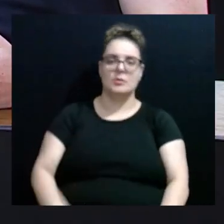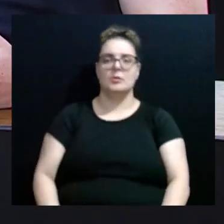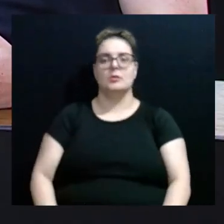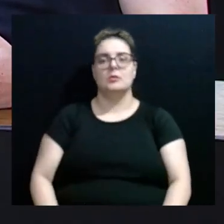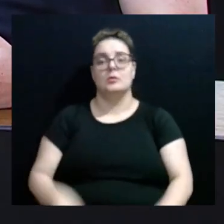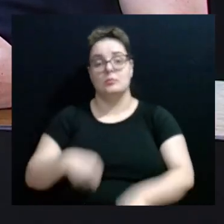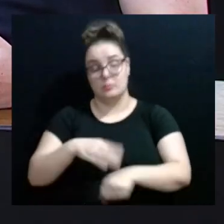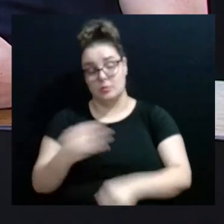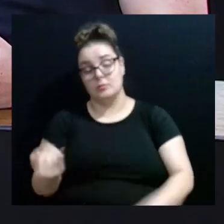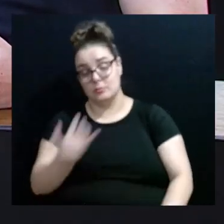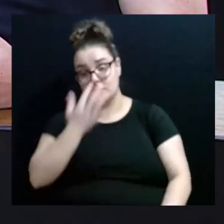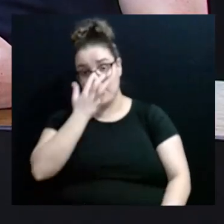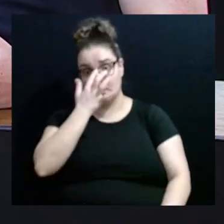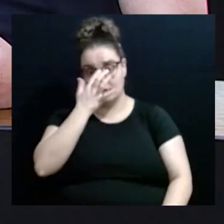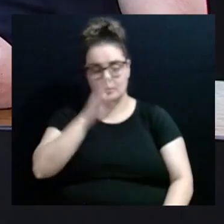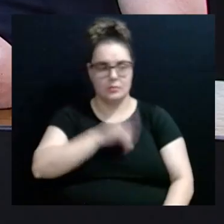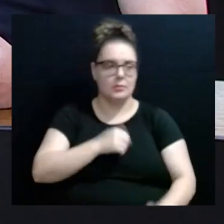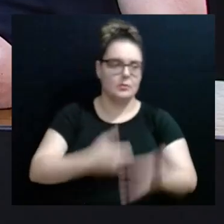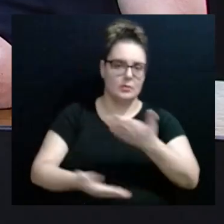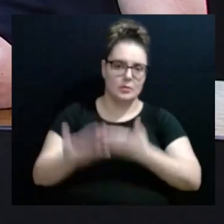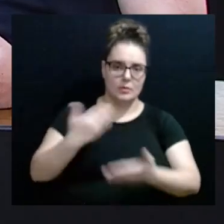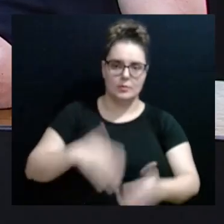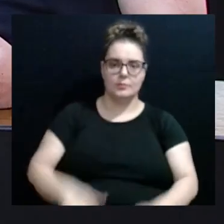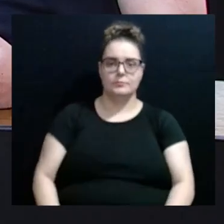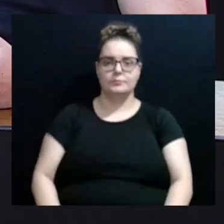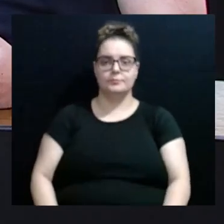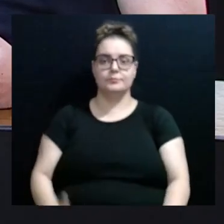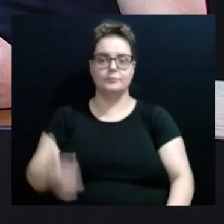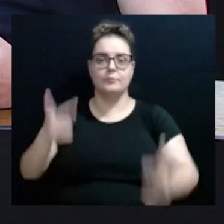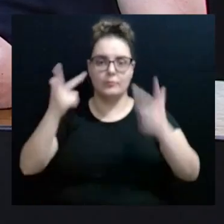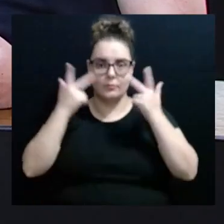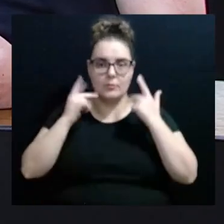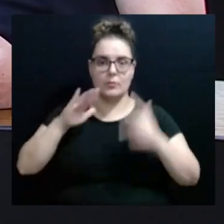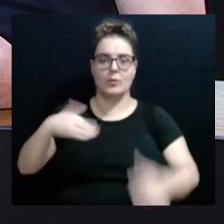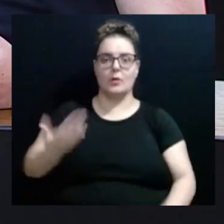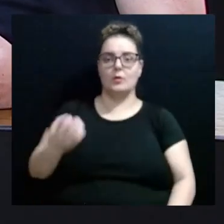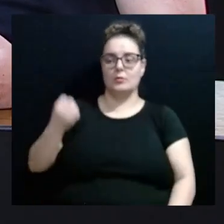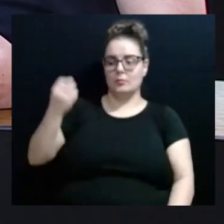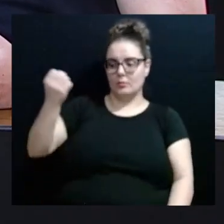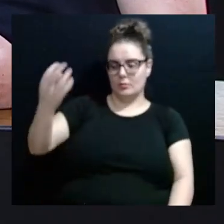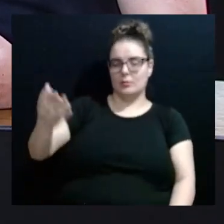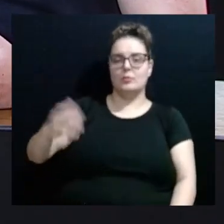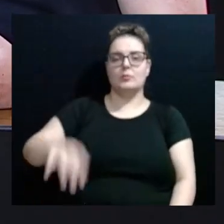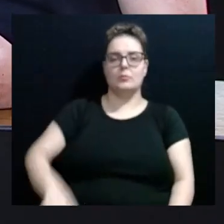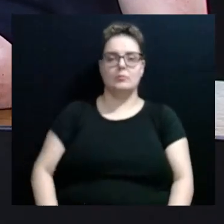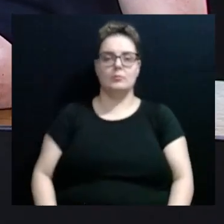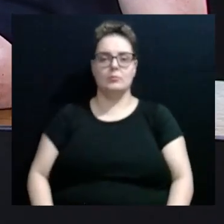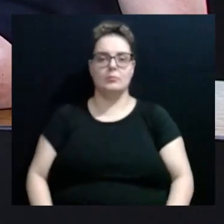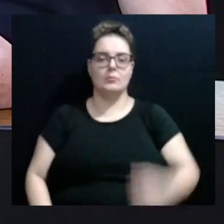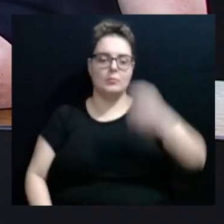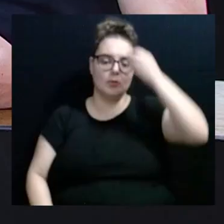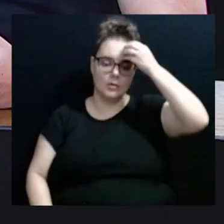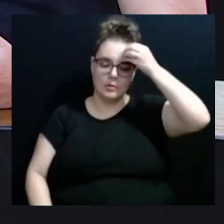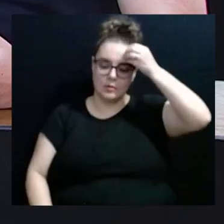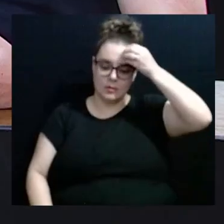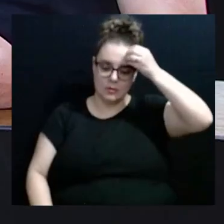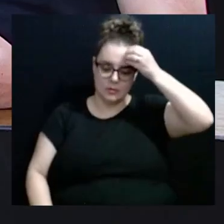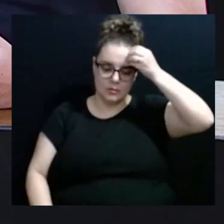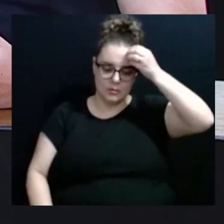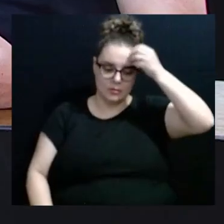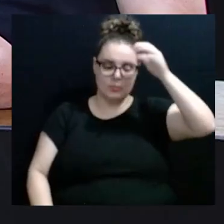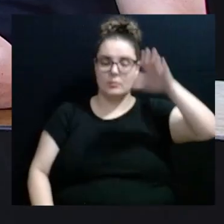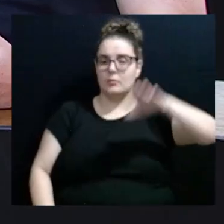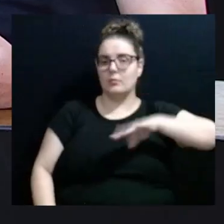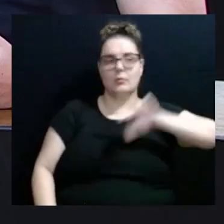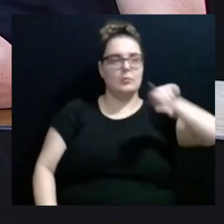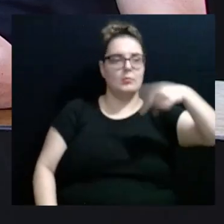né? E uma dica importante que eu gosto de compartilhar normalmente quando nós viajamos, vamos para uma